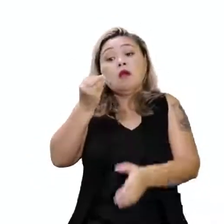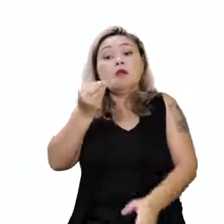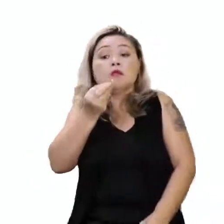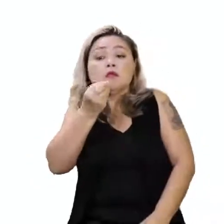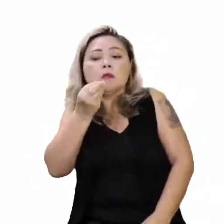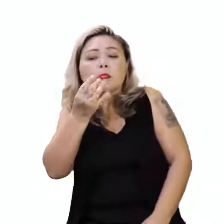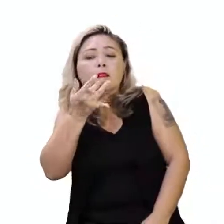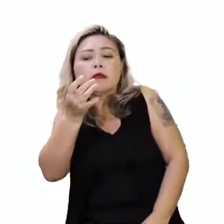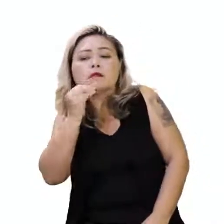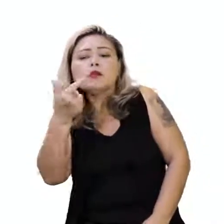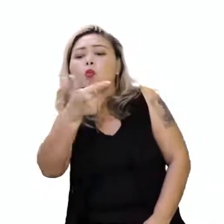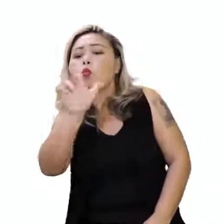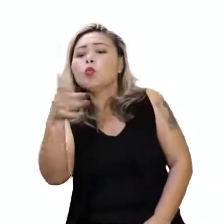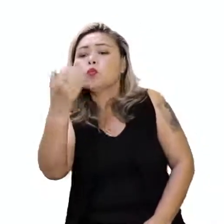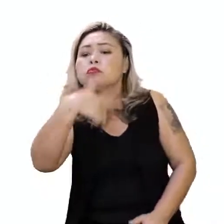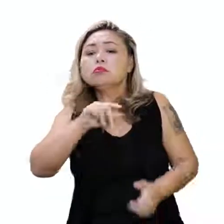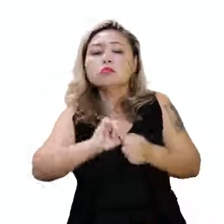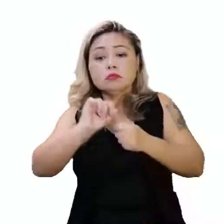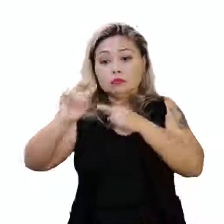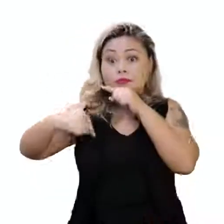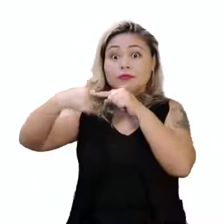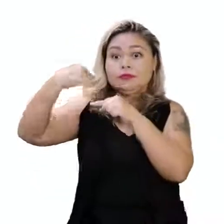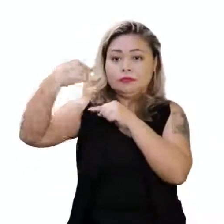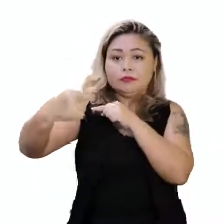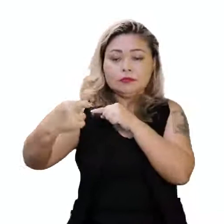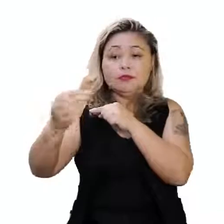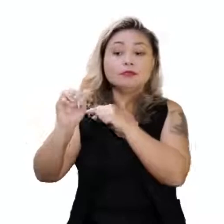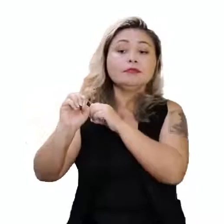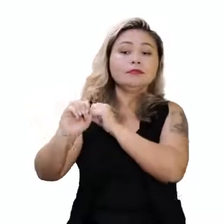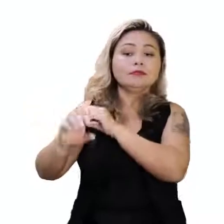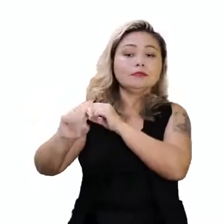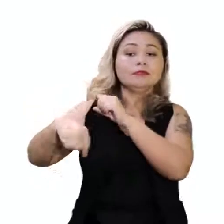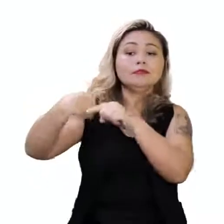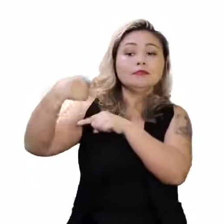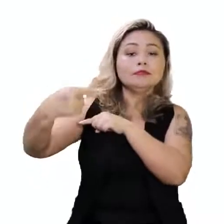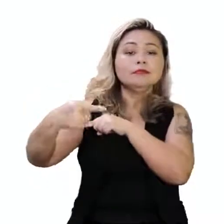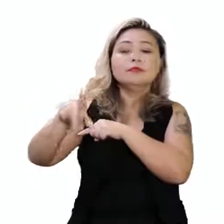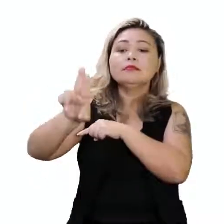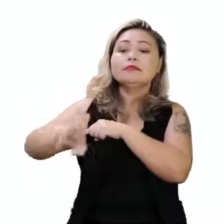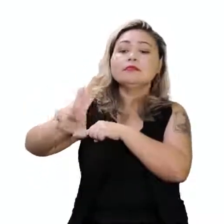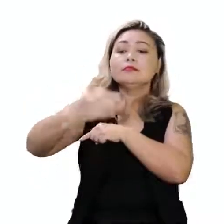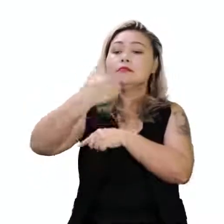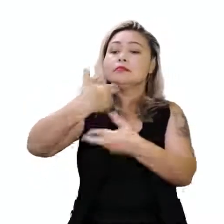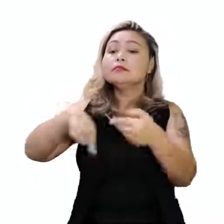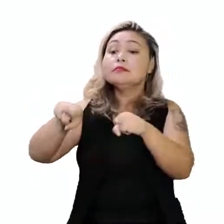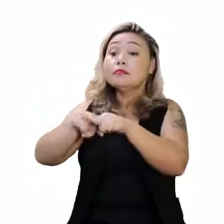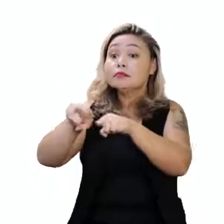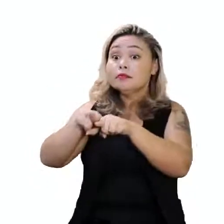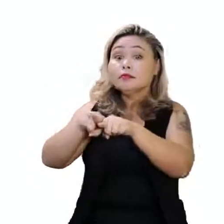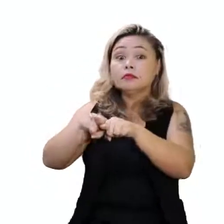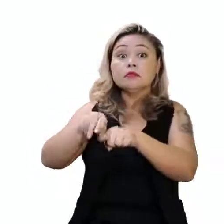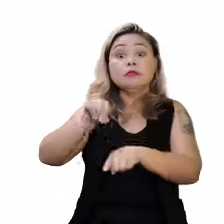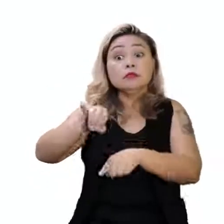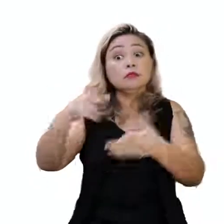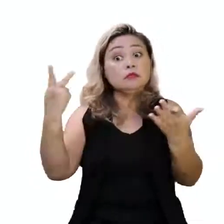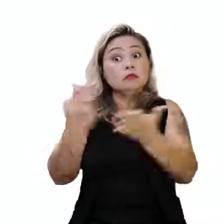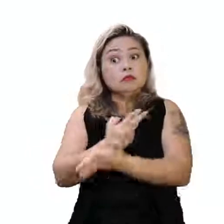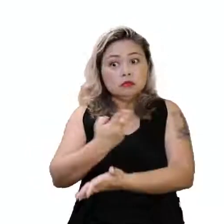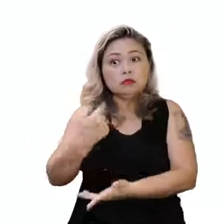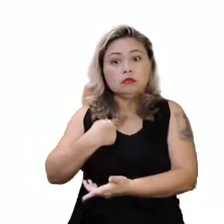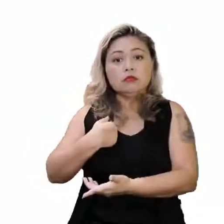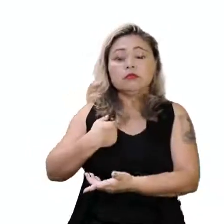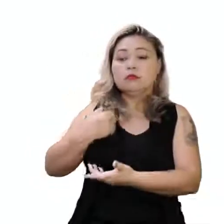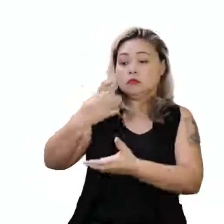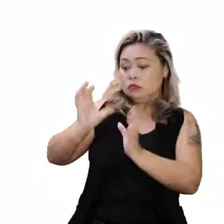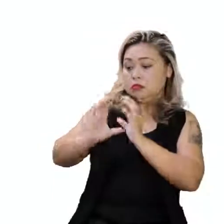experimentarem-se de outro tipo de fruta, os descendentes podem ser ensinados para utilizarem aquela fruta também. Se isso acontecer,